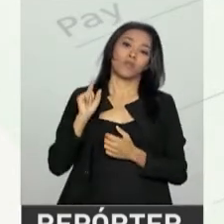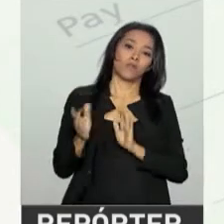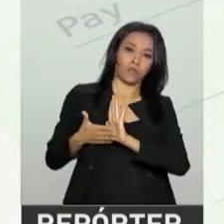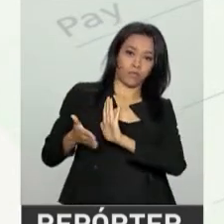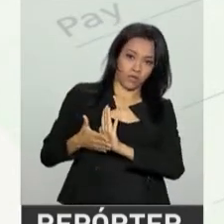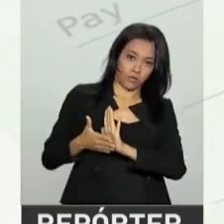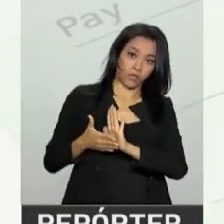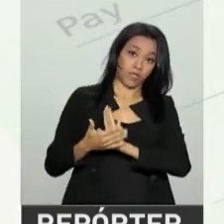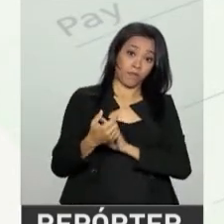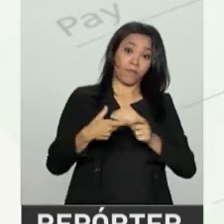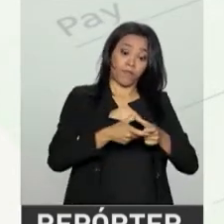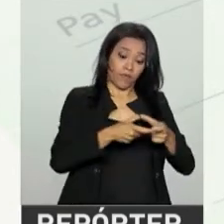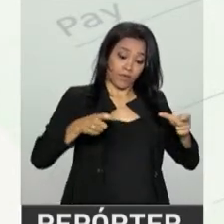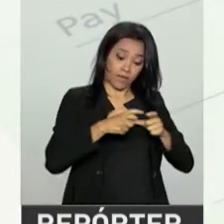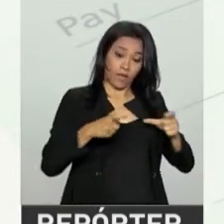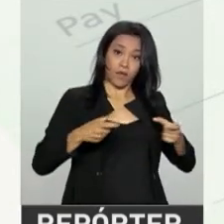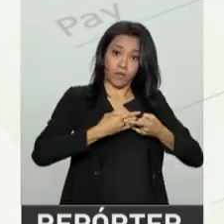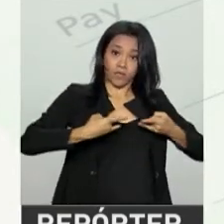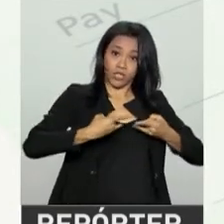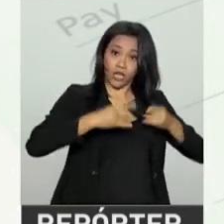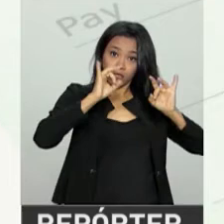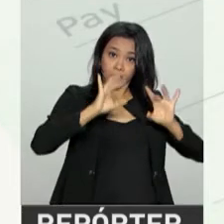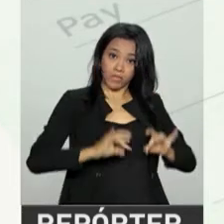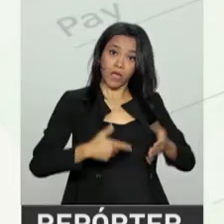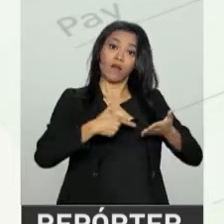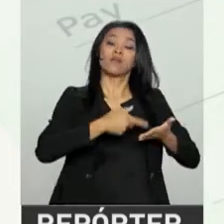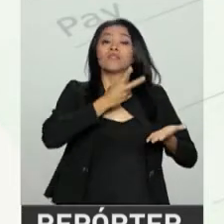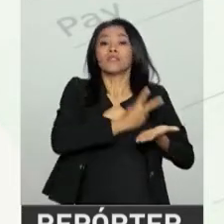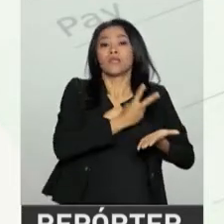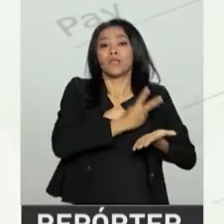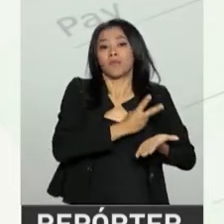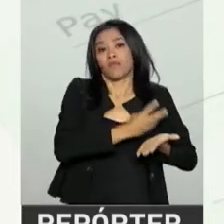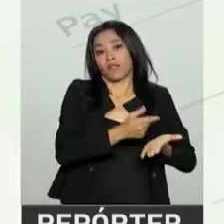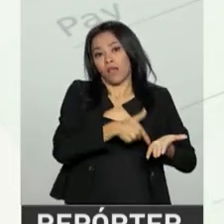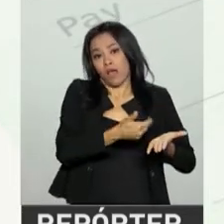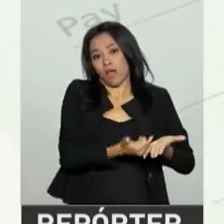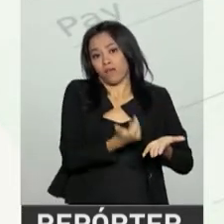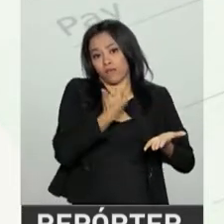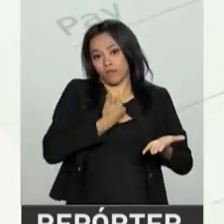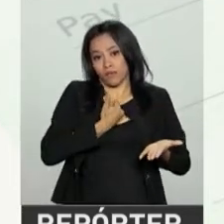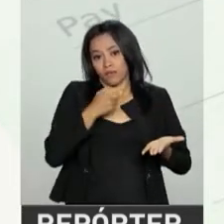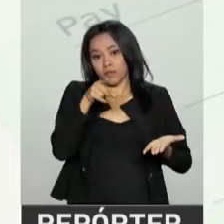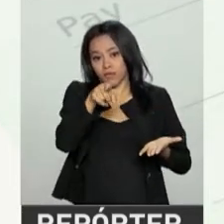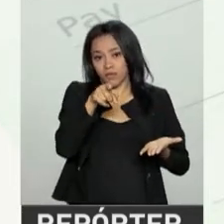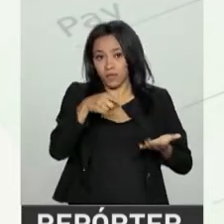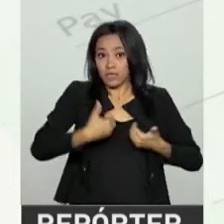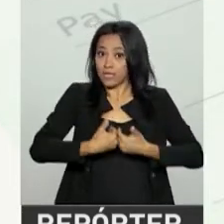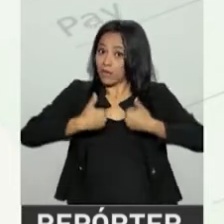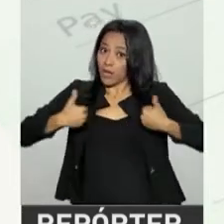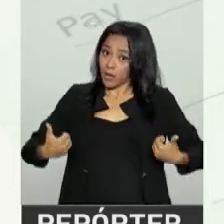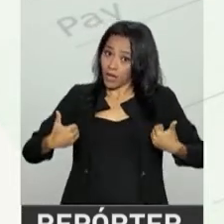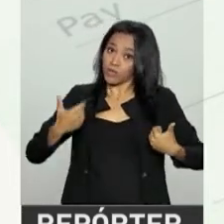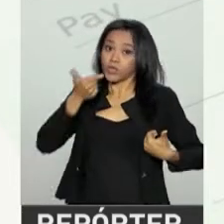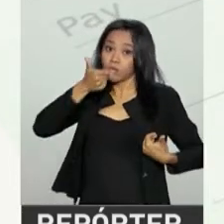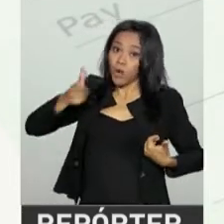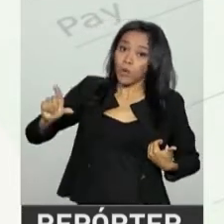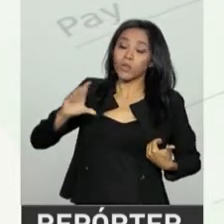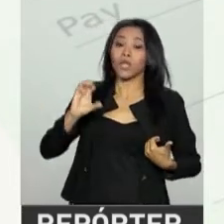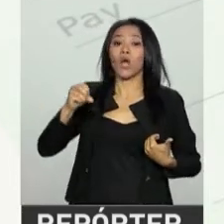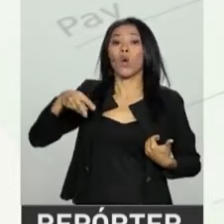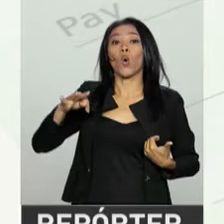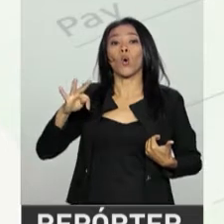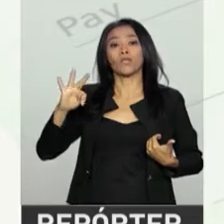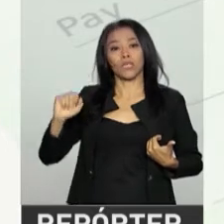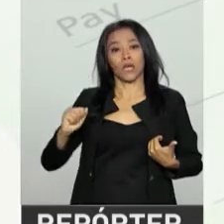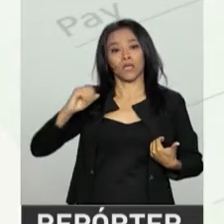extrato o limite do cheque especial vai ser mostrado sempre a parte separado do saldo da conta corrente a opção pela